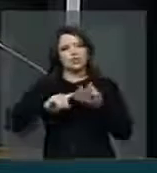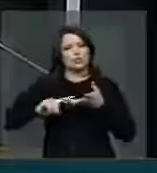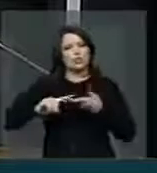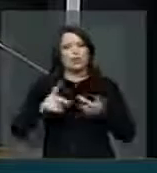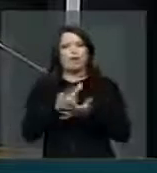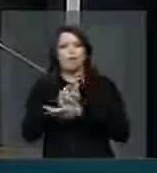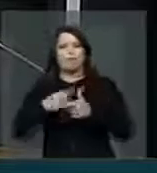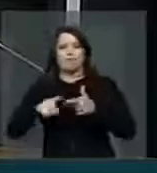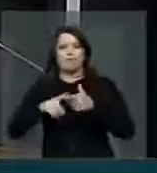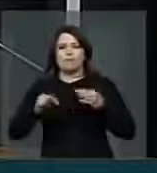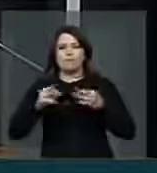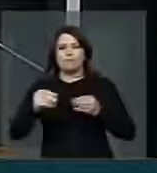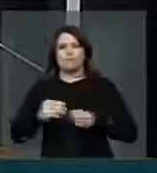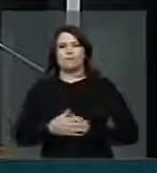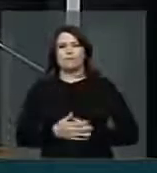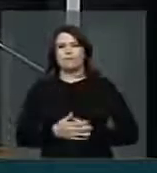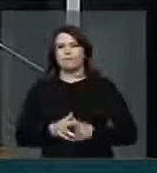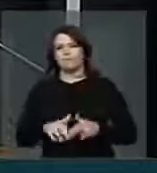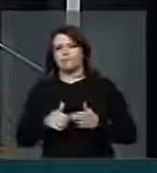este